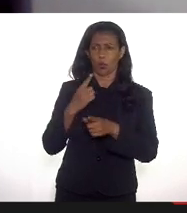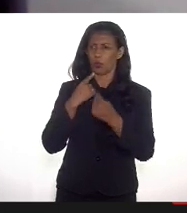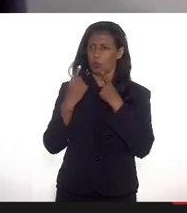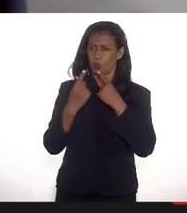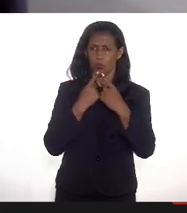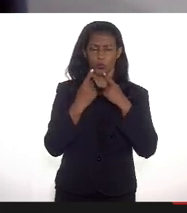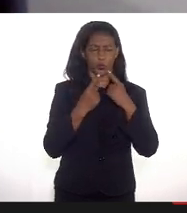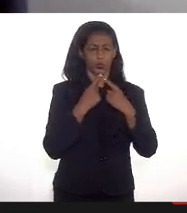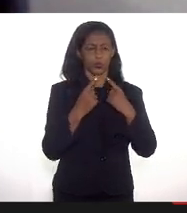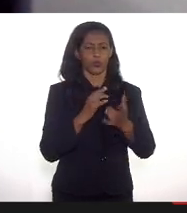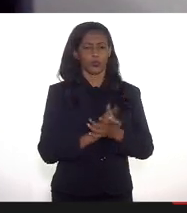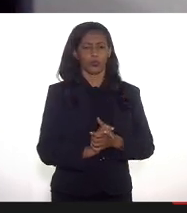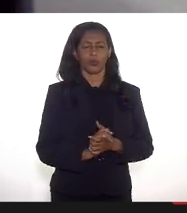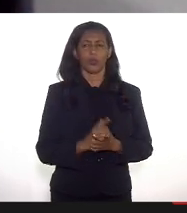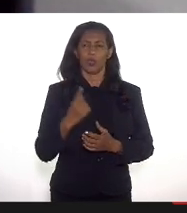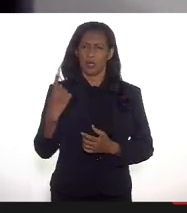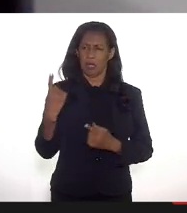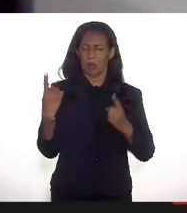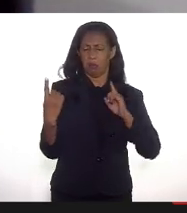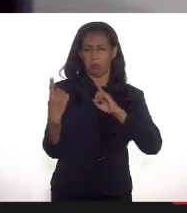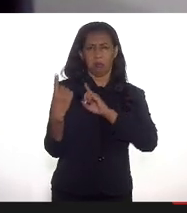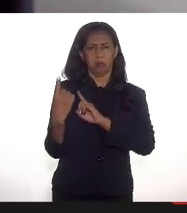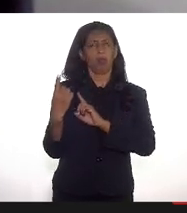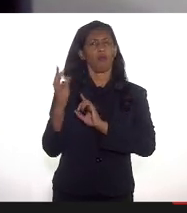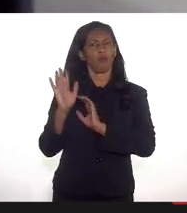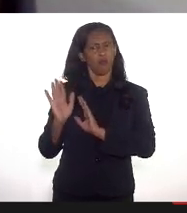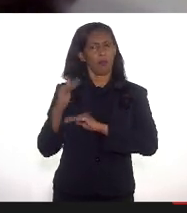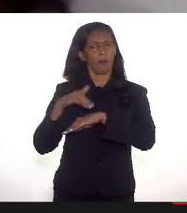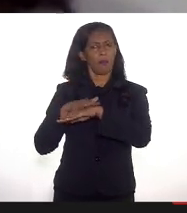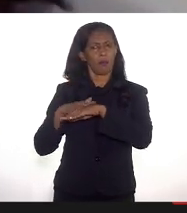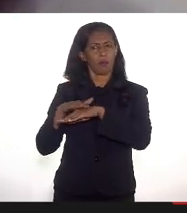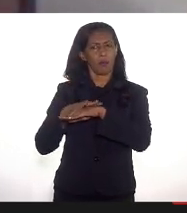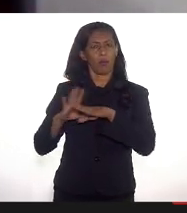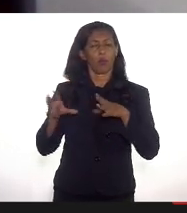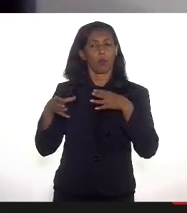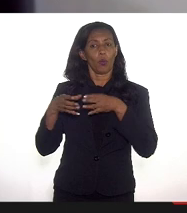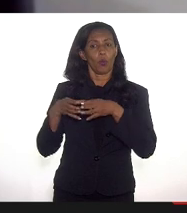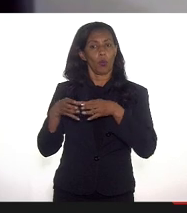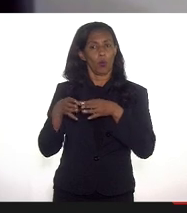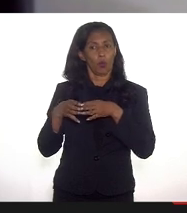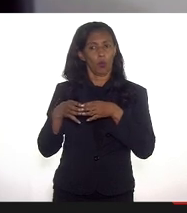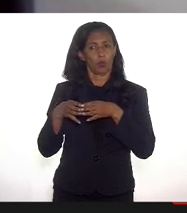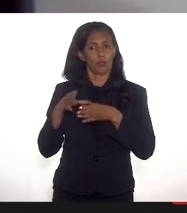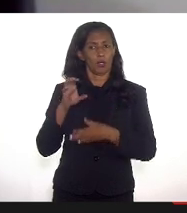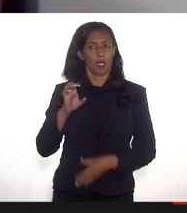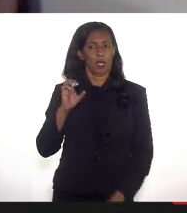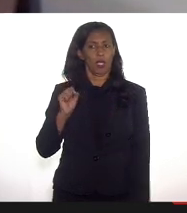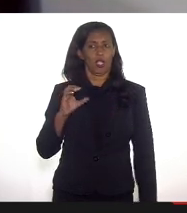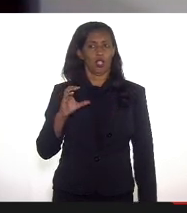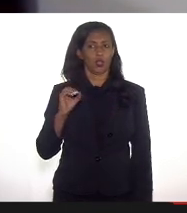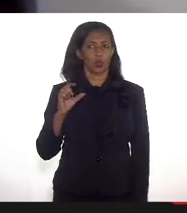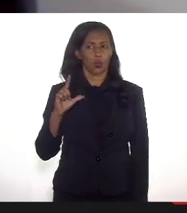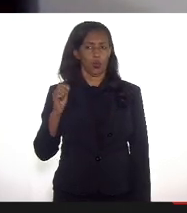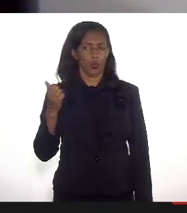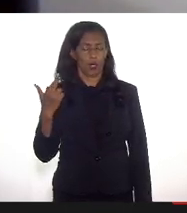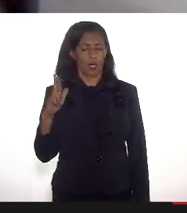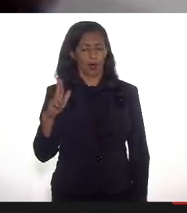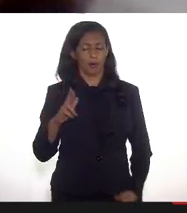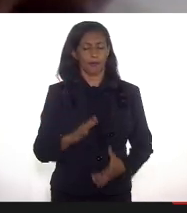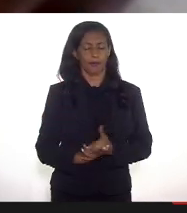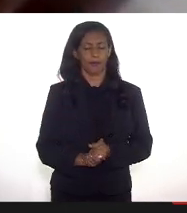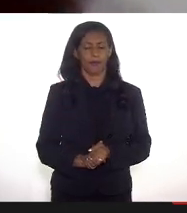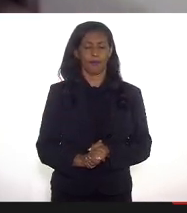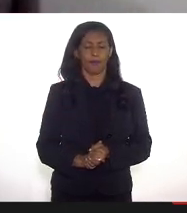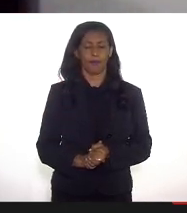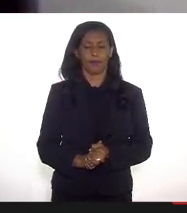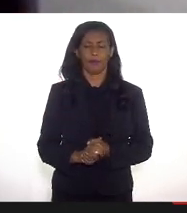diálogo, que ele nos recebeu enquanto conselho escolar. Então, eu vou... algo que o Eduardo, que me antecedeu na